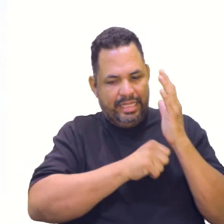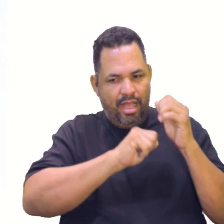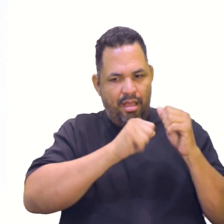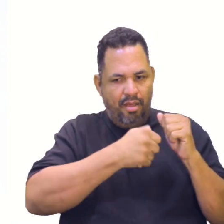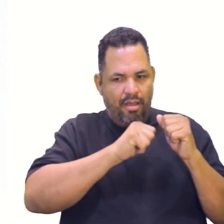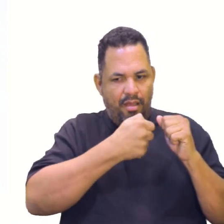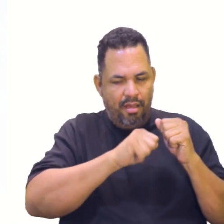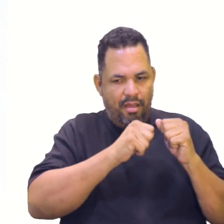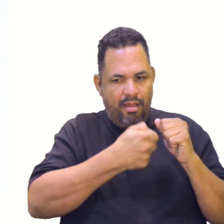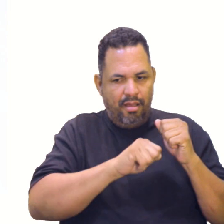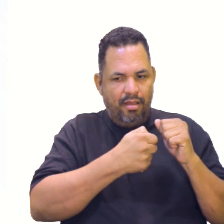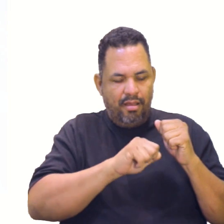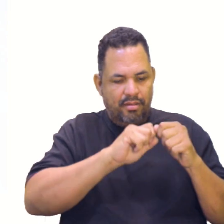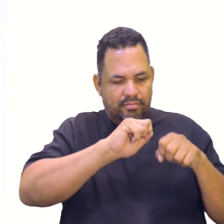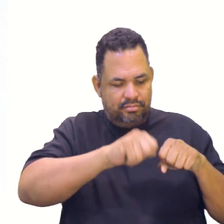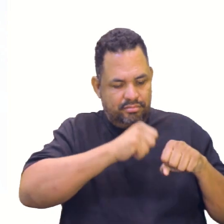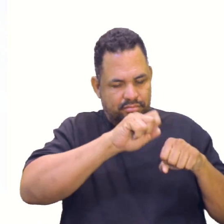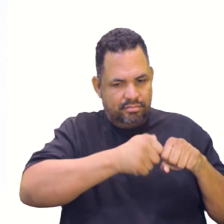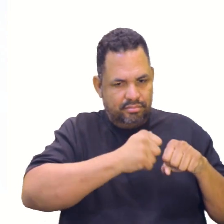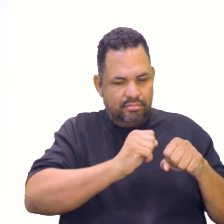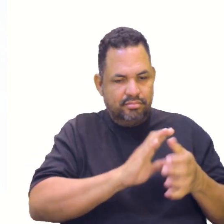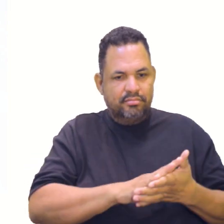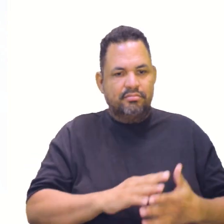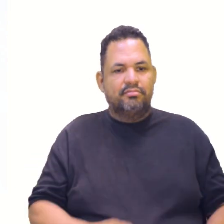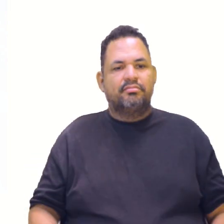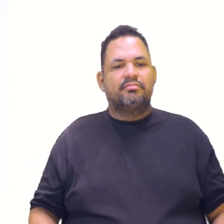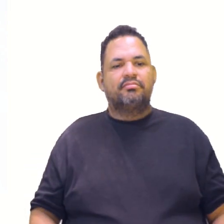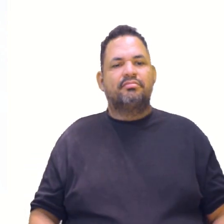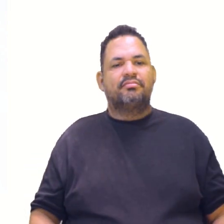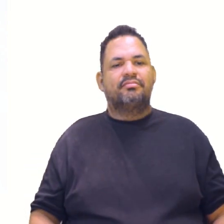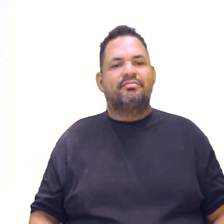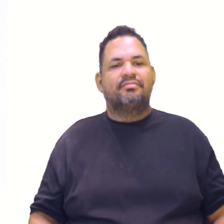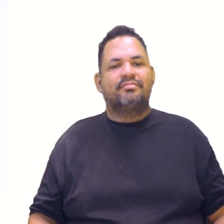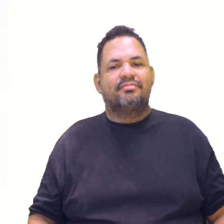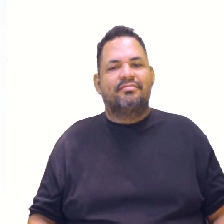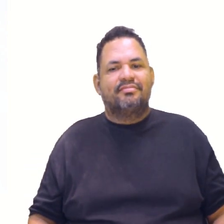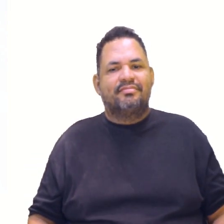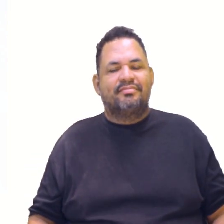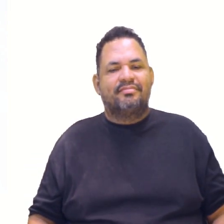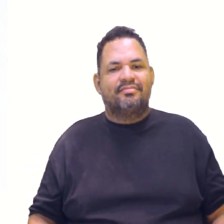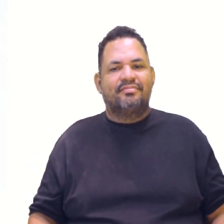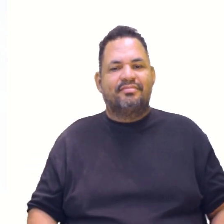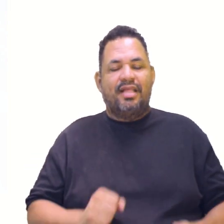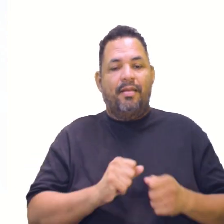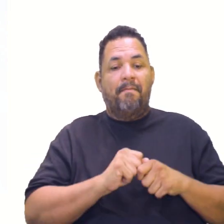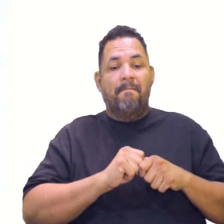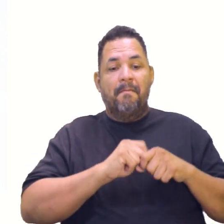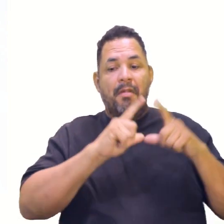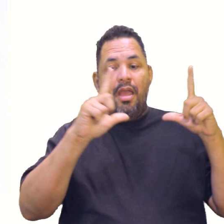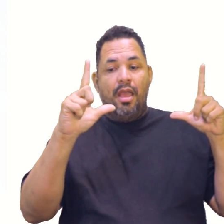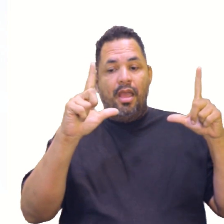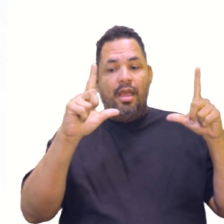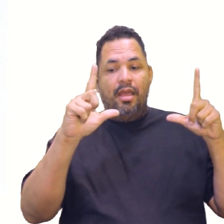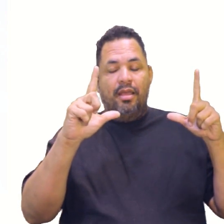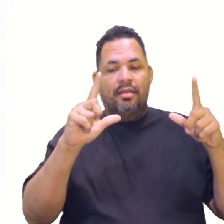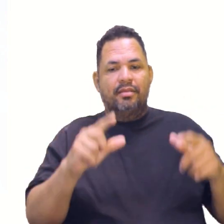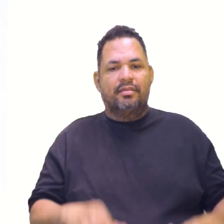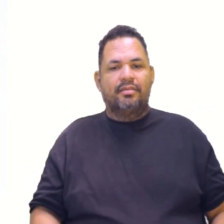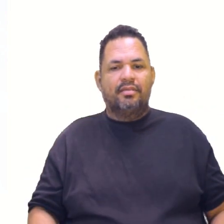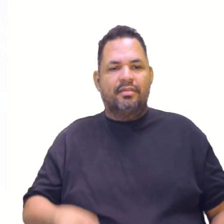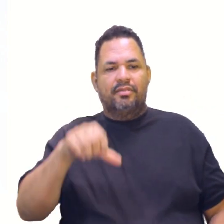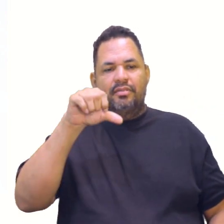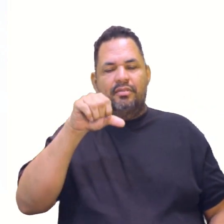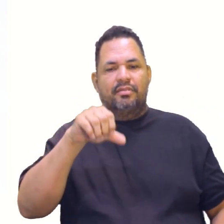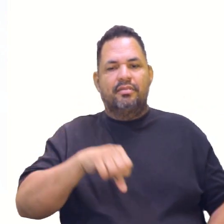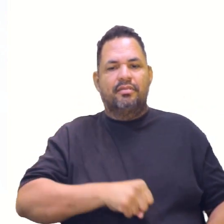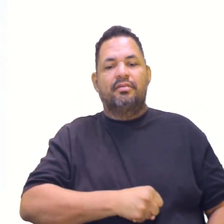no despertador. Gente, tem gente que nem conhece despertador com corda, né? Dei corda no despertador para despertar às 9 da manhã. A